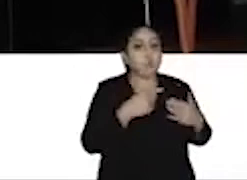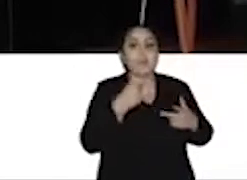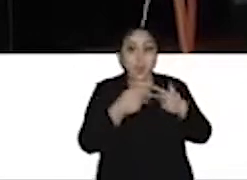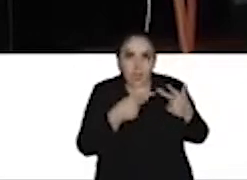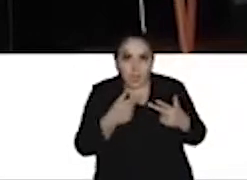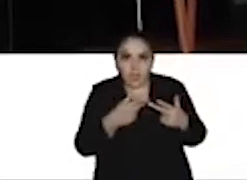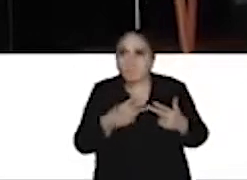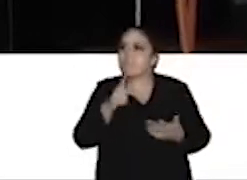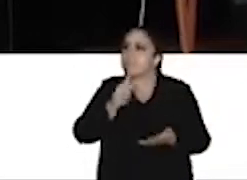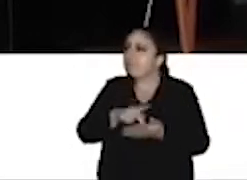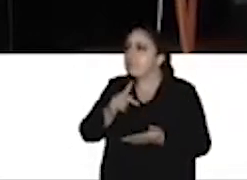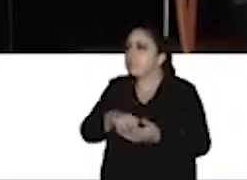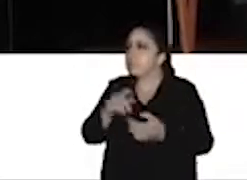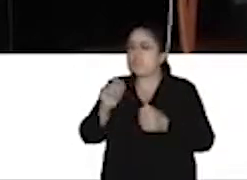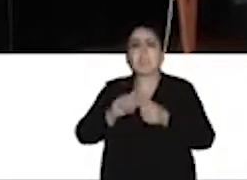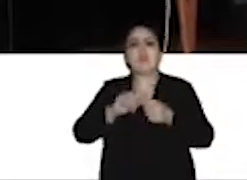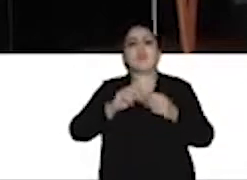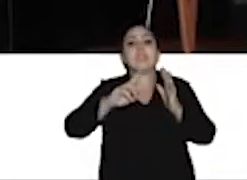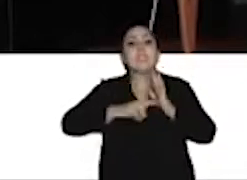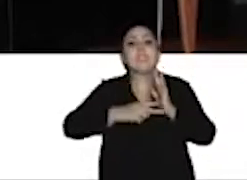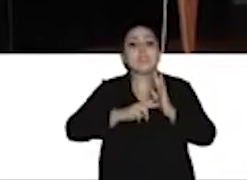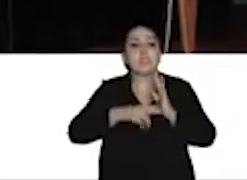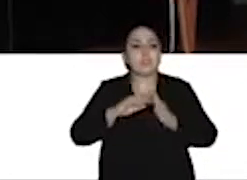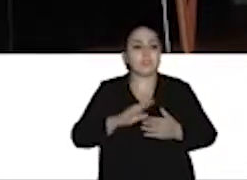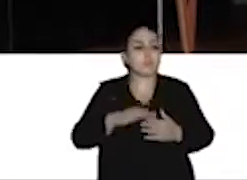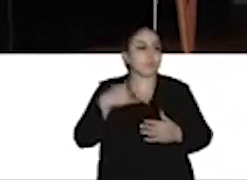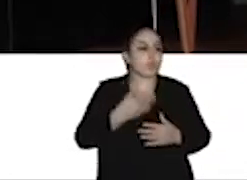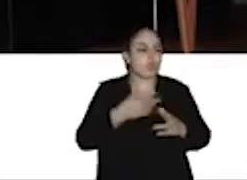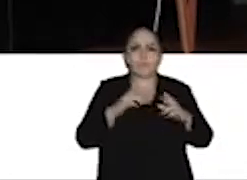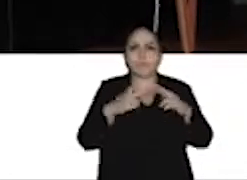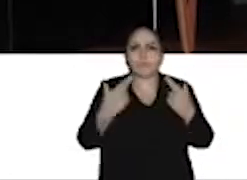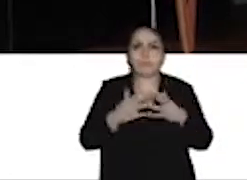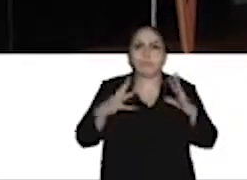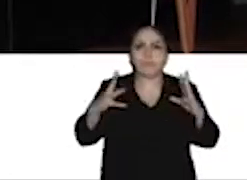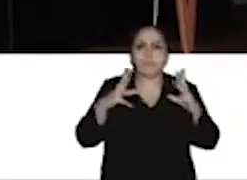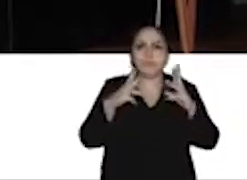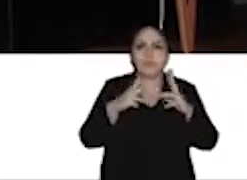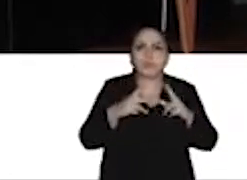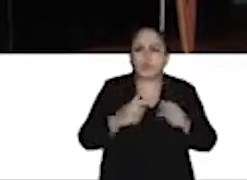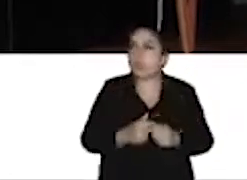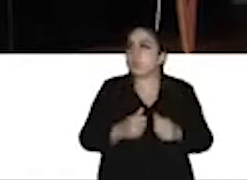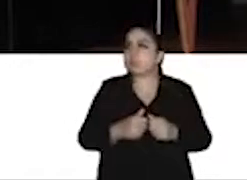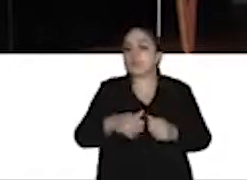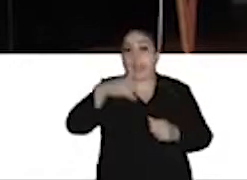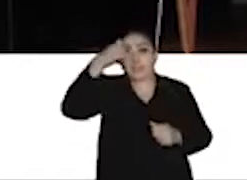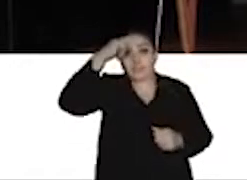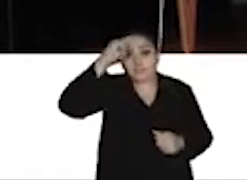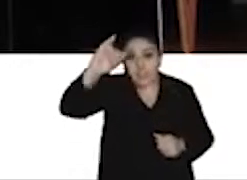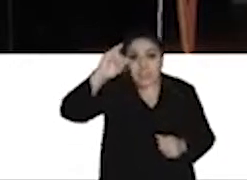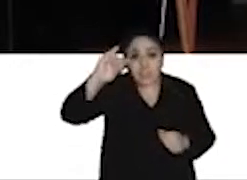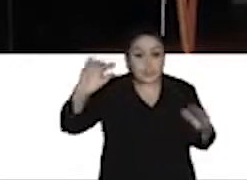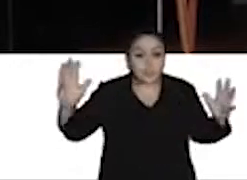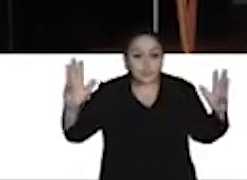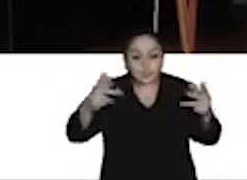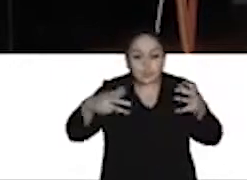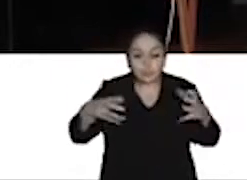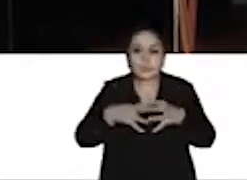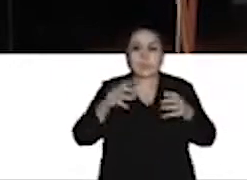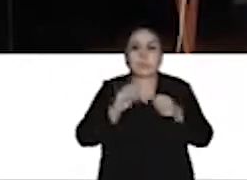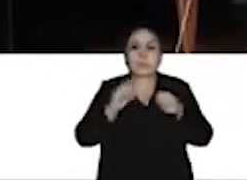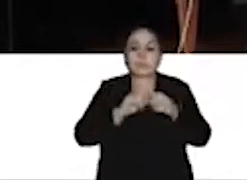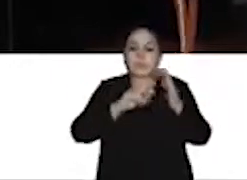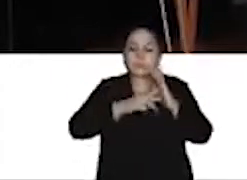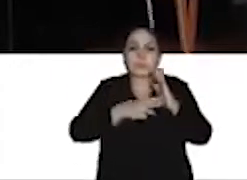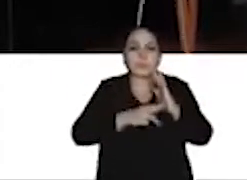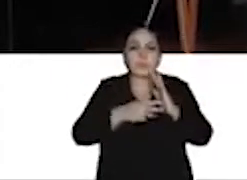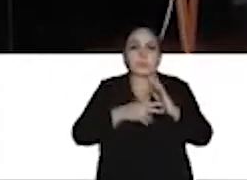Vamos nos rebelar. Nós vamos fazer um sindicato. Vamos reunir todos os zebus, todas as vacas, o gado todo. E vamos fazer o nosso